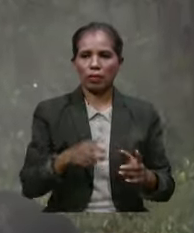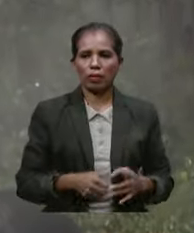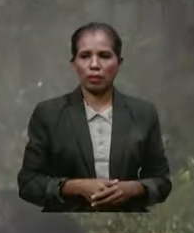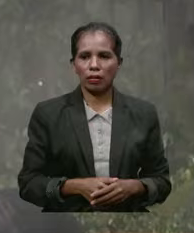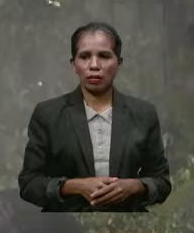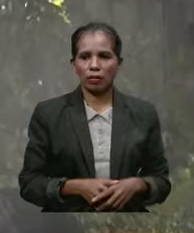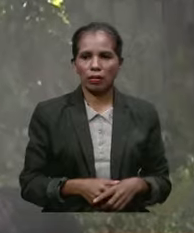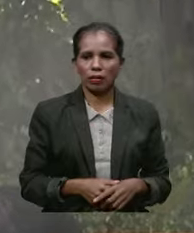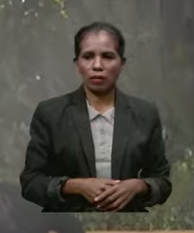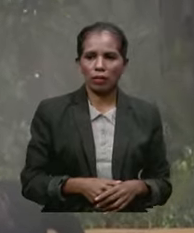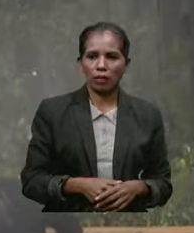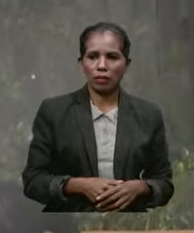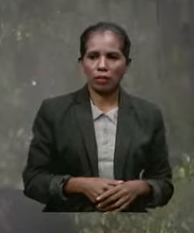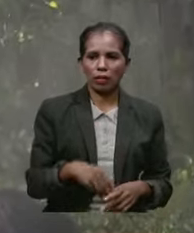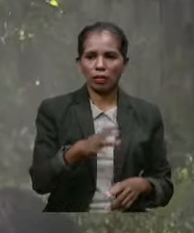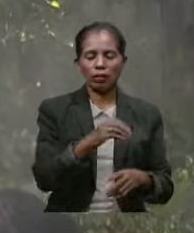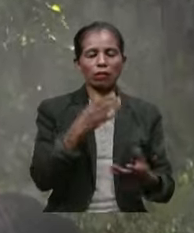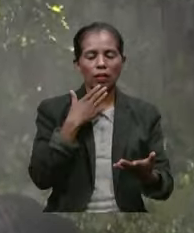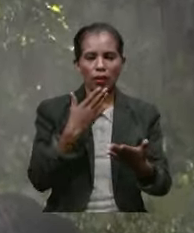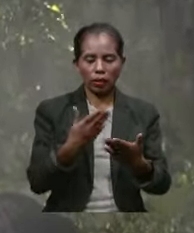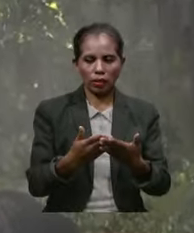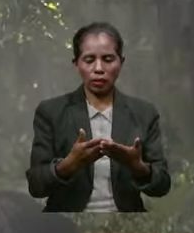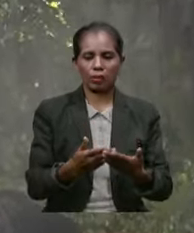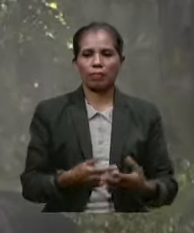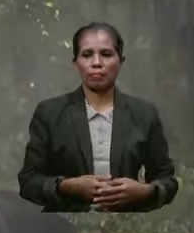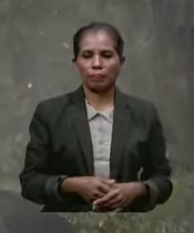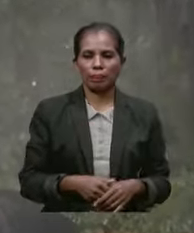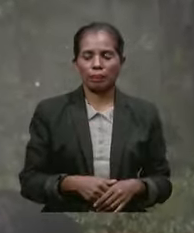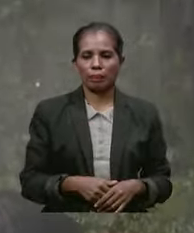beijavam os filhos que estavam a morrer.